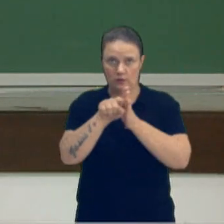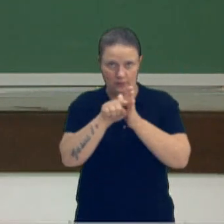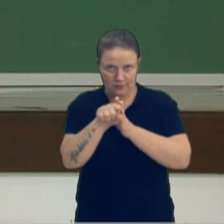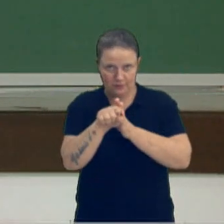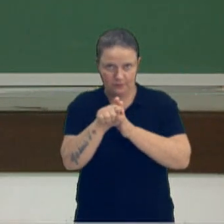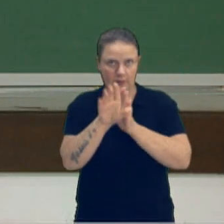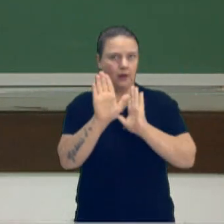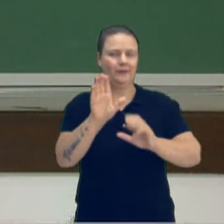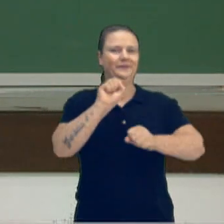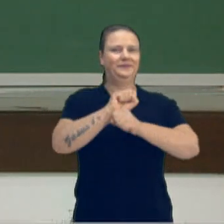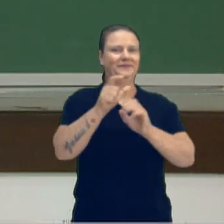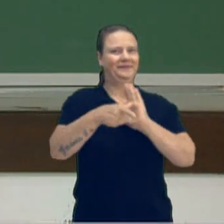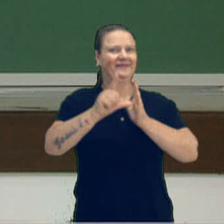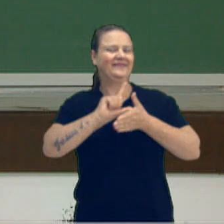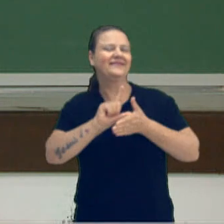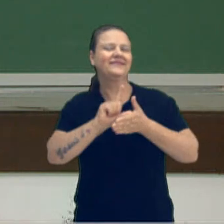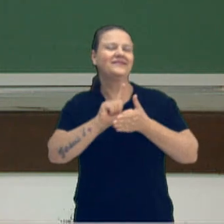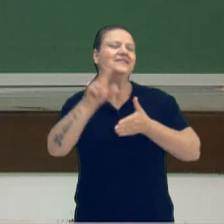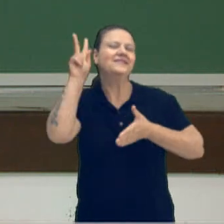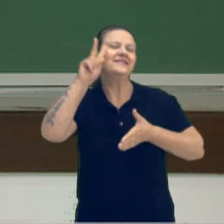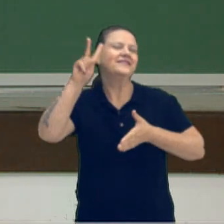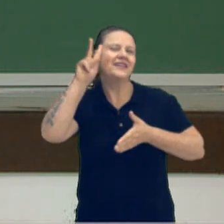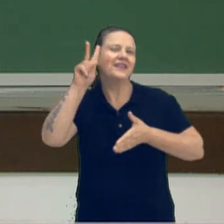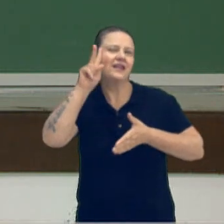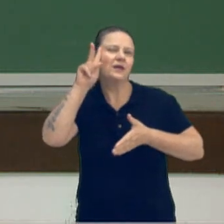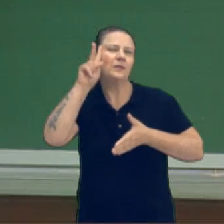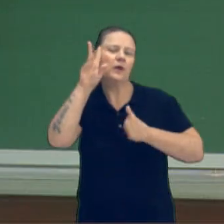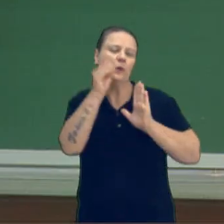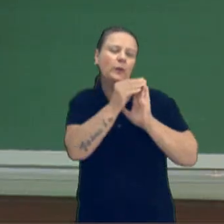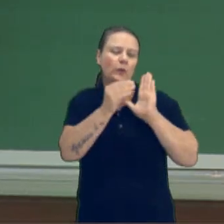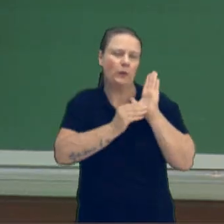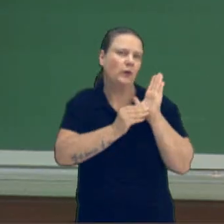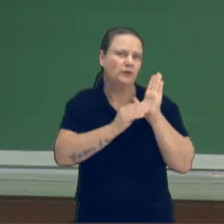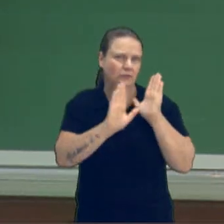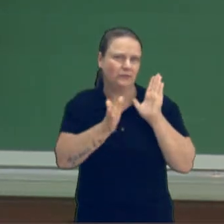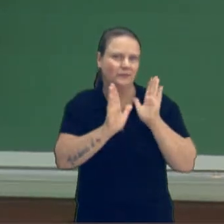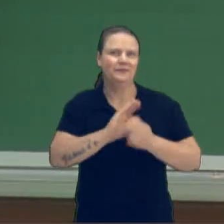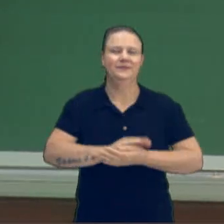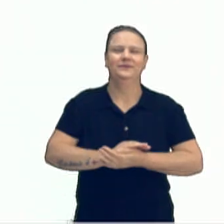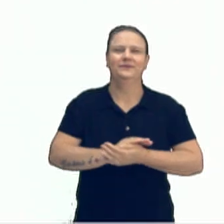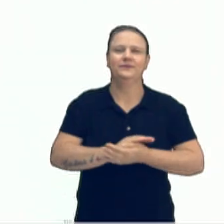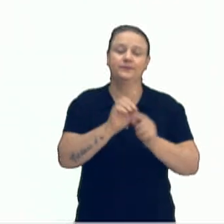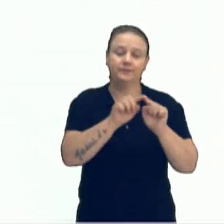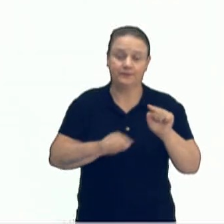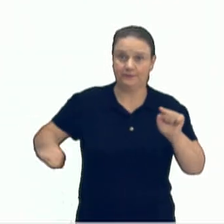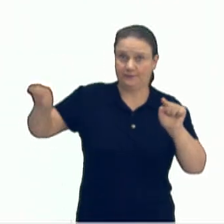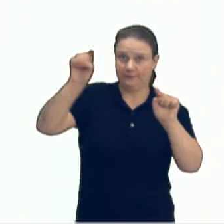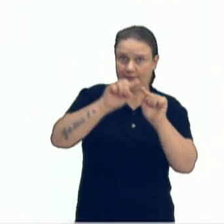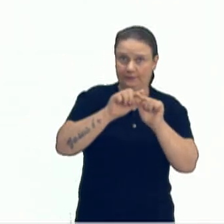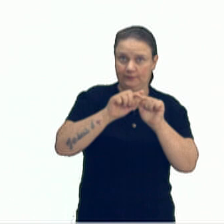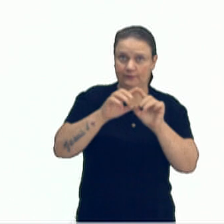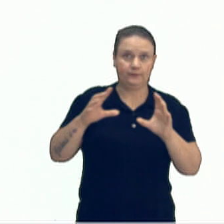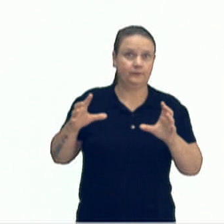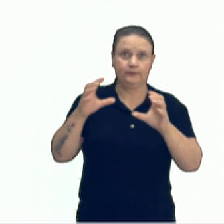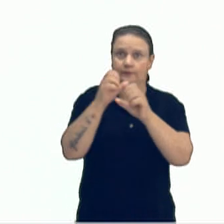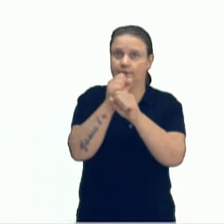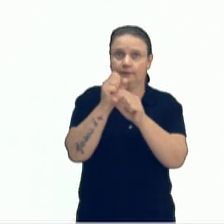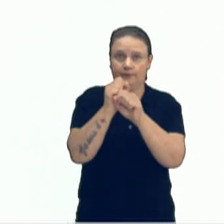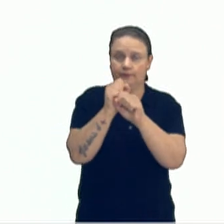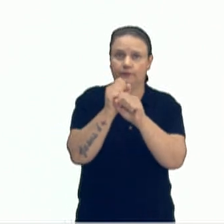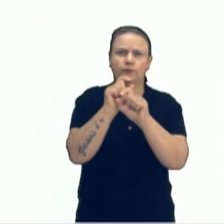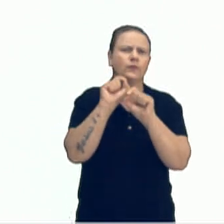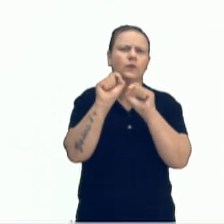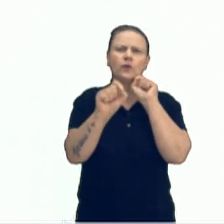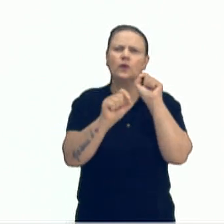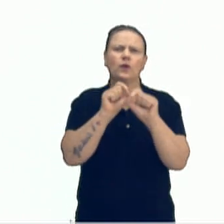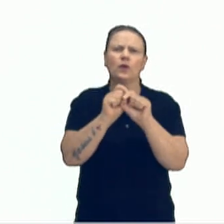nossa primeira questão, a gente vai relembrar um pouquinho o que a gente viu de circunferência. Então, a gente viu que para calcular o comprimento da circunferência,